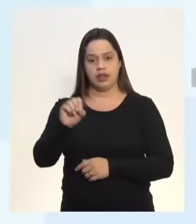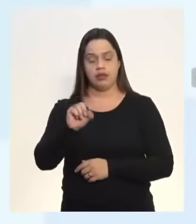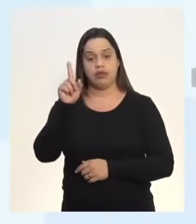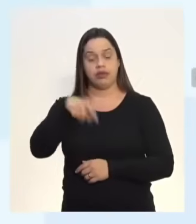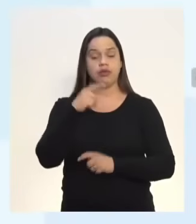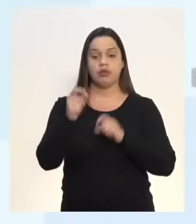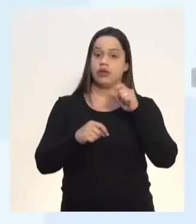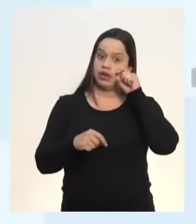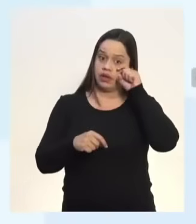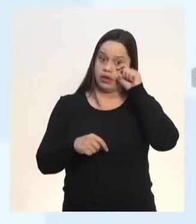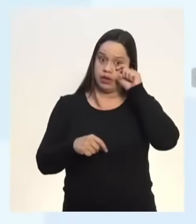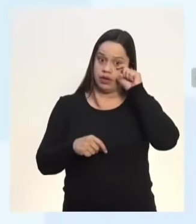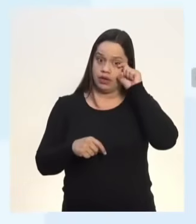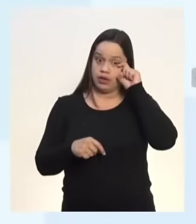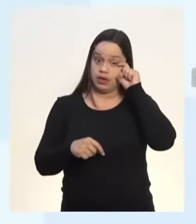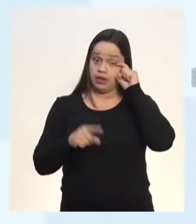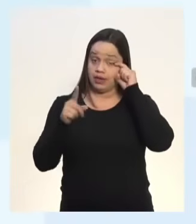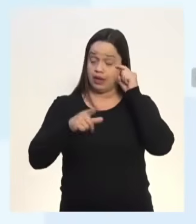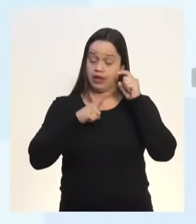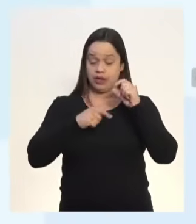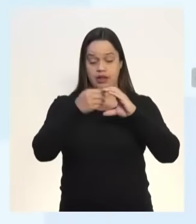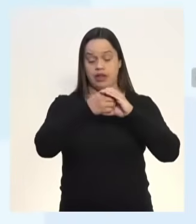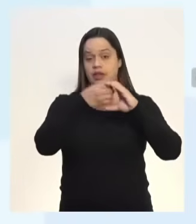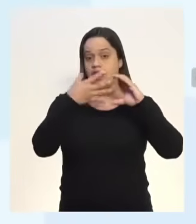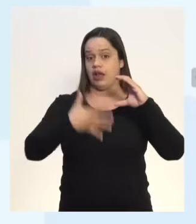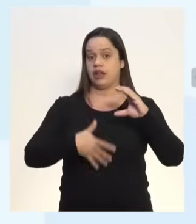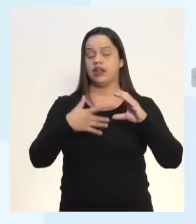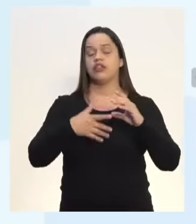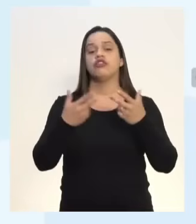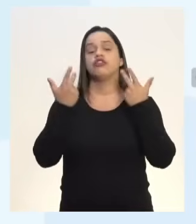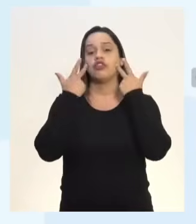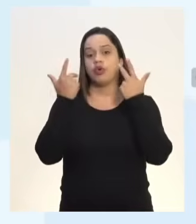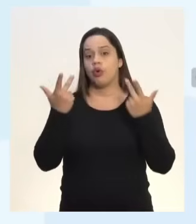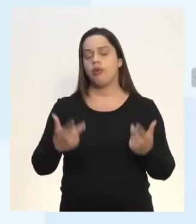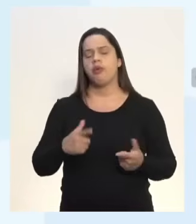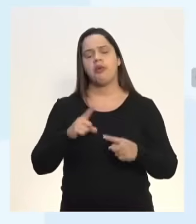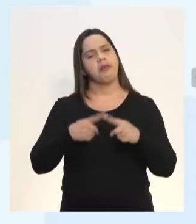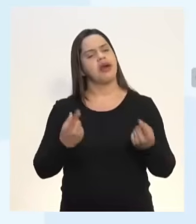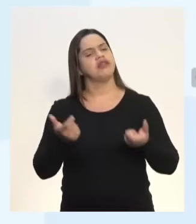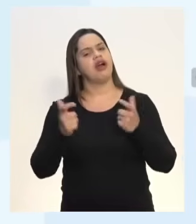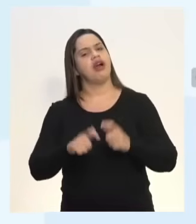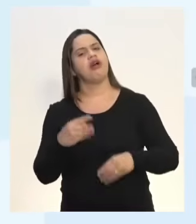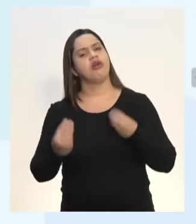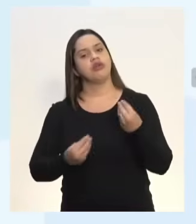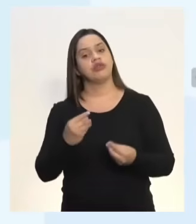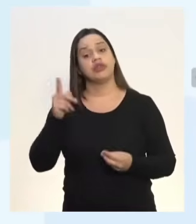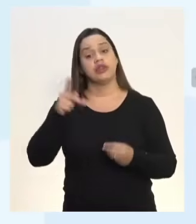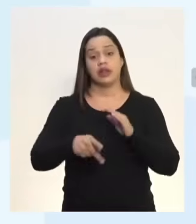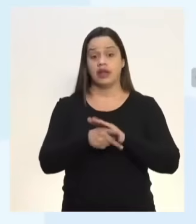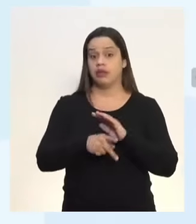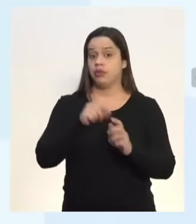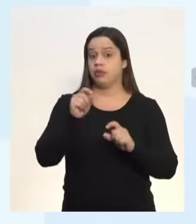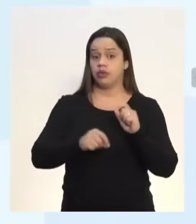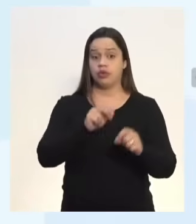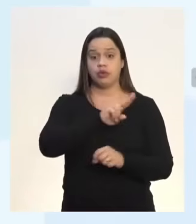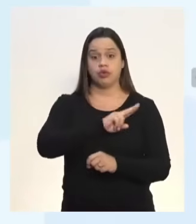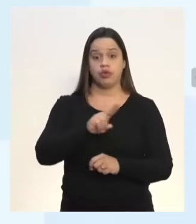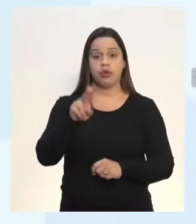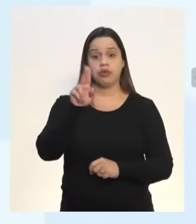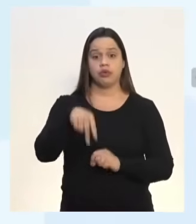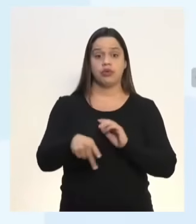que possuem características comuns. Comuns, mas aonde, né? Como é o caso do tetraedro. É